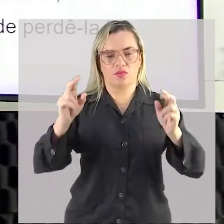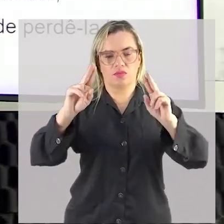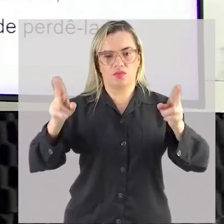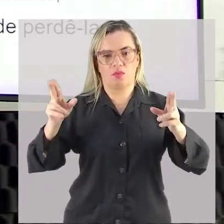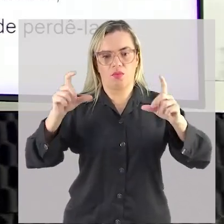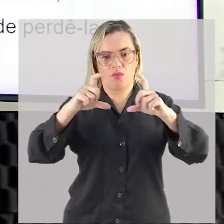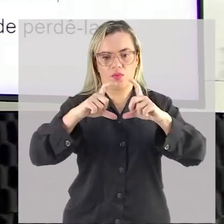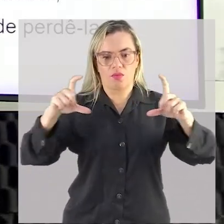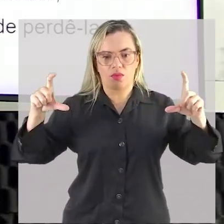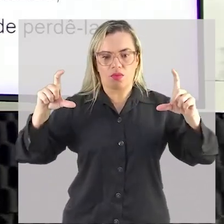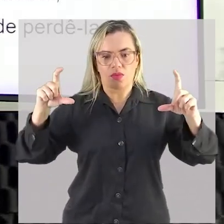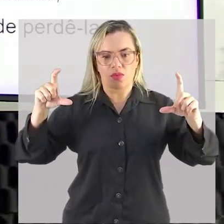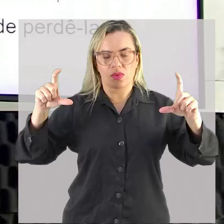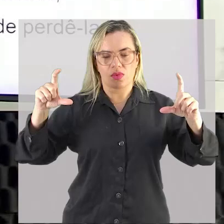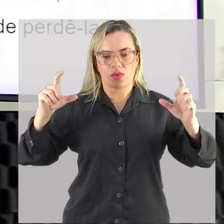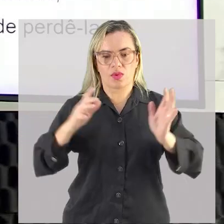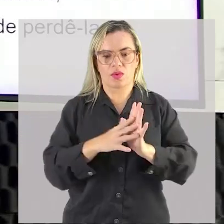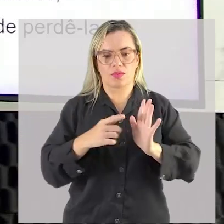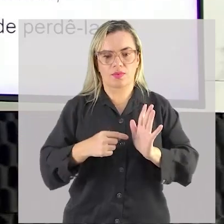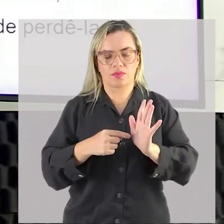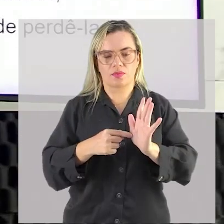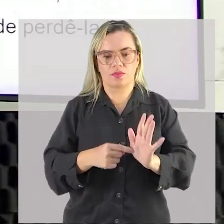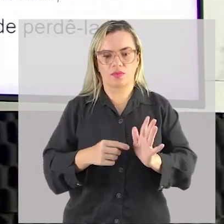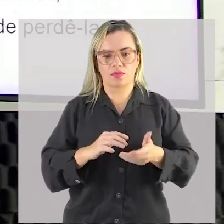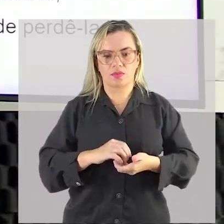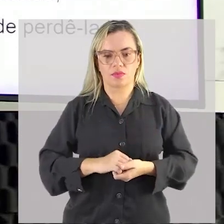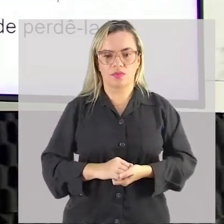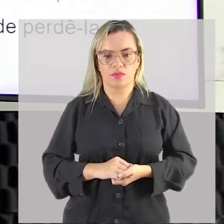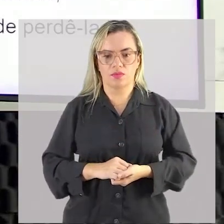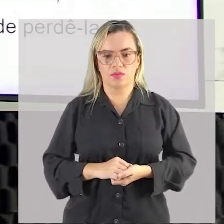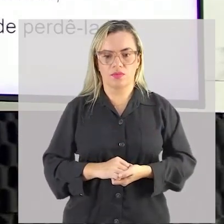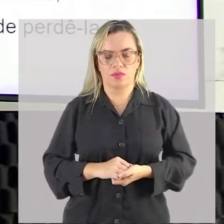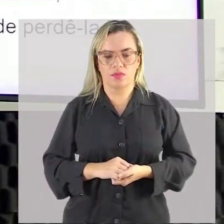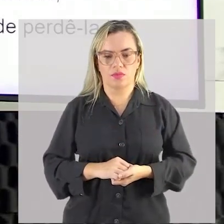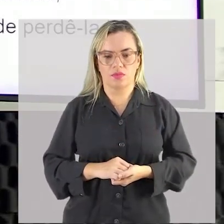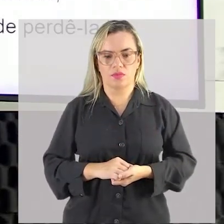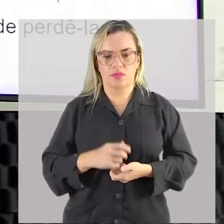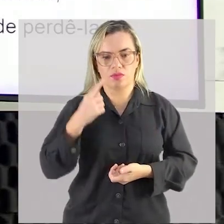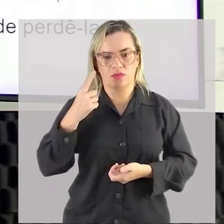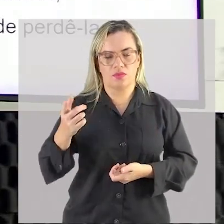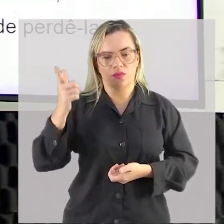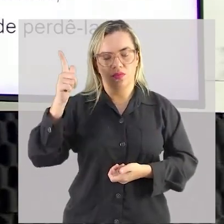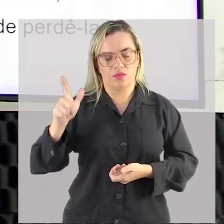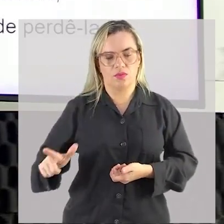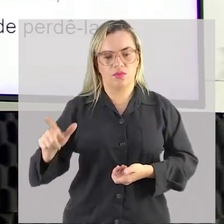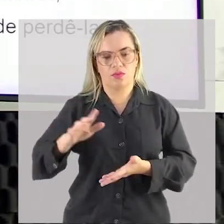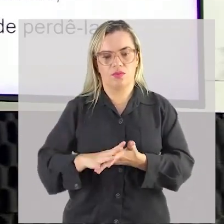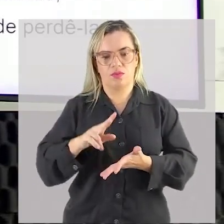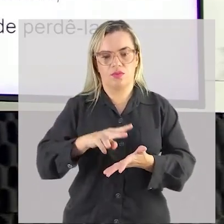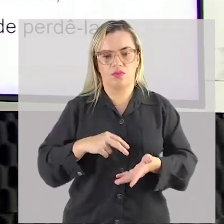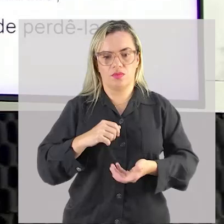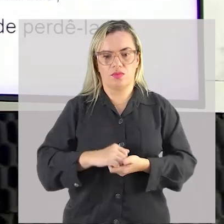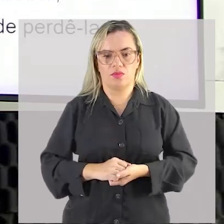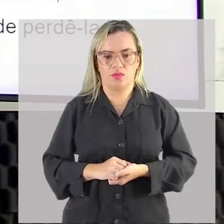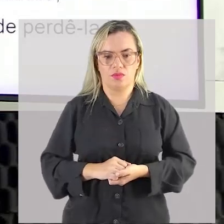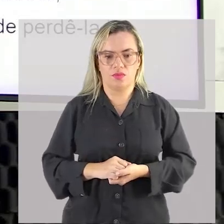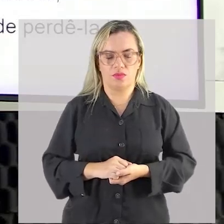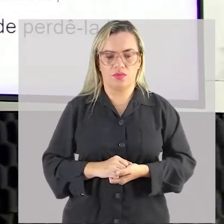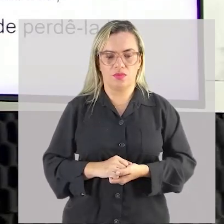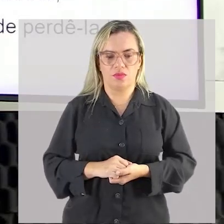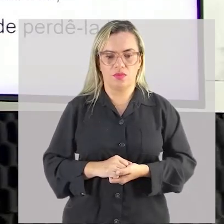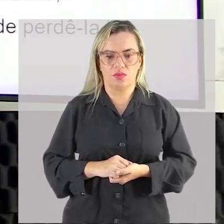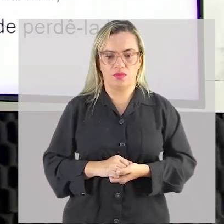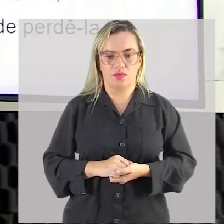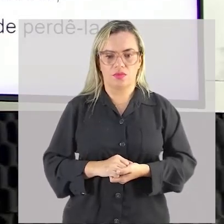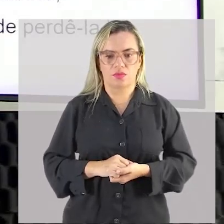fragmento acima o seguinte trecho Então vou ler de novo no discurso direto livre h a fusão dos discursos